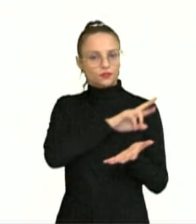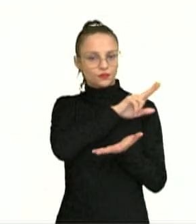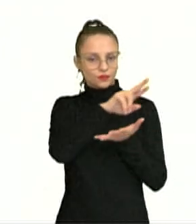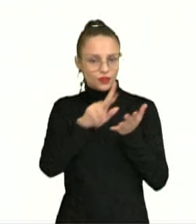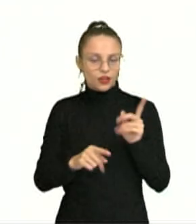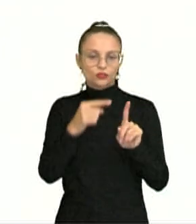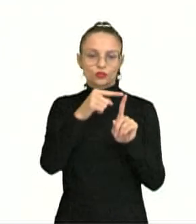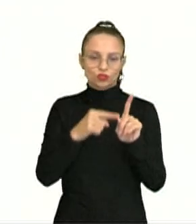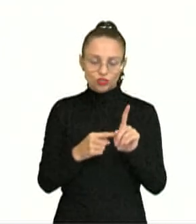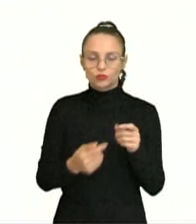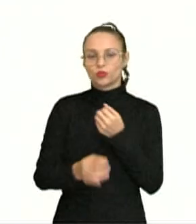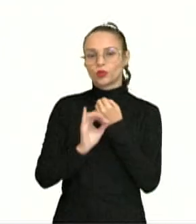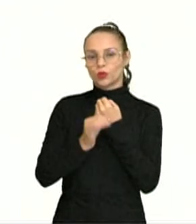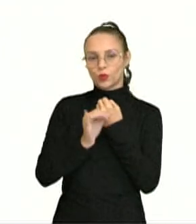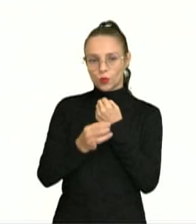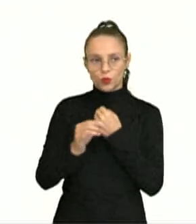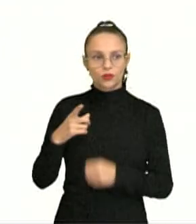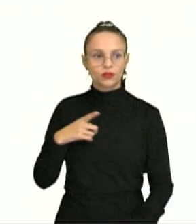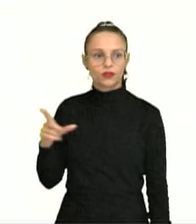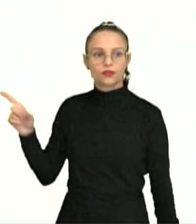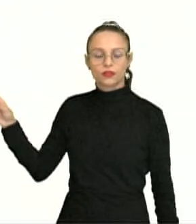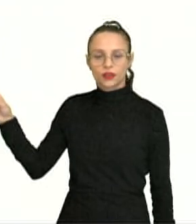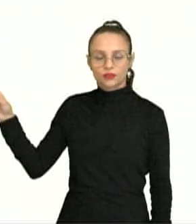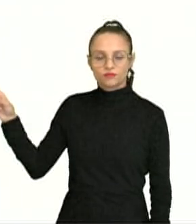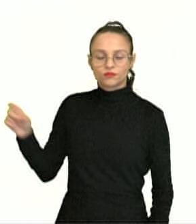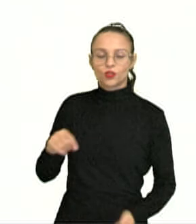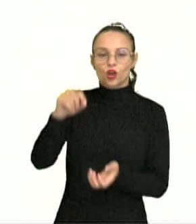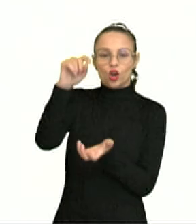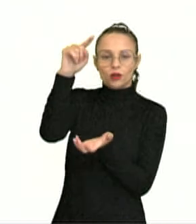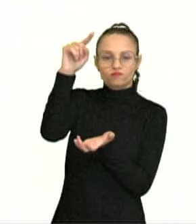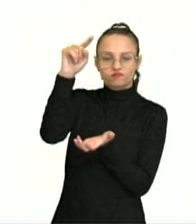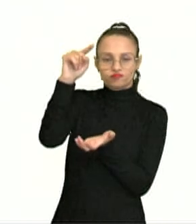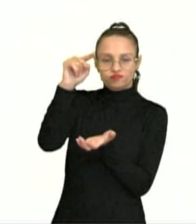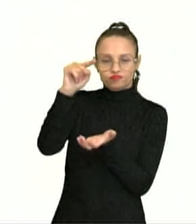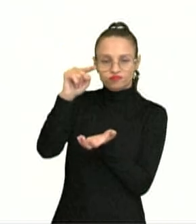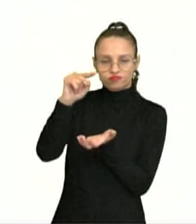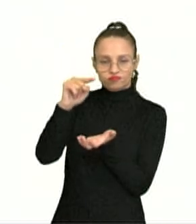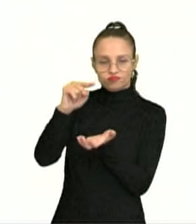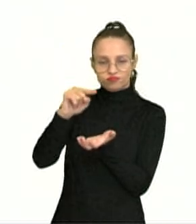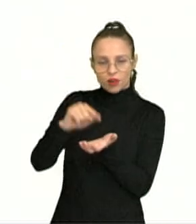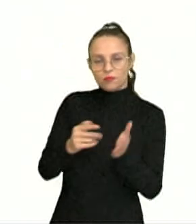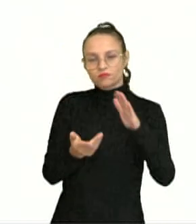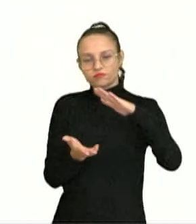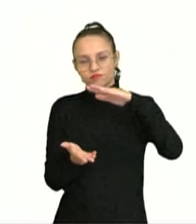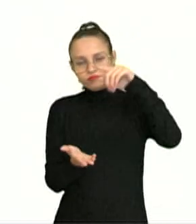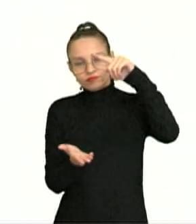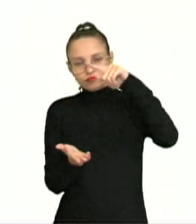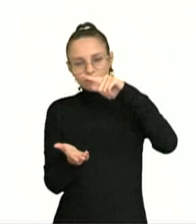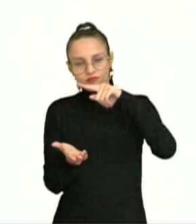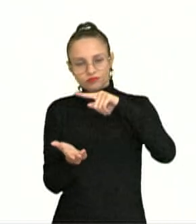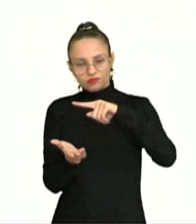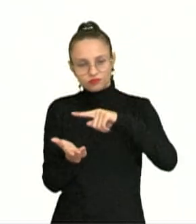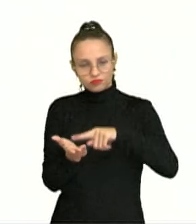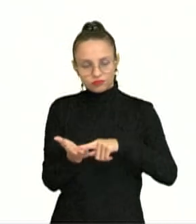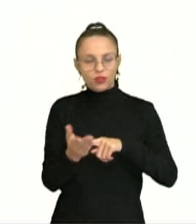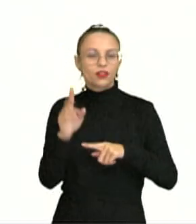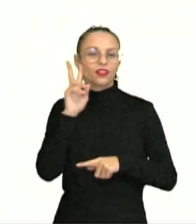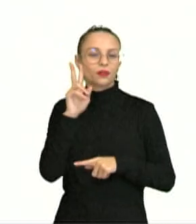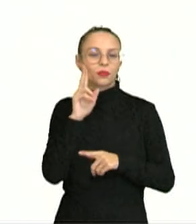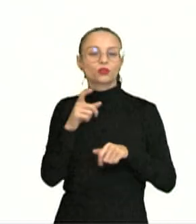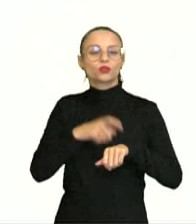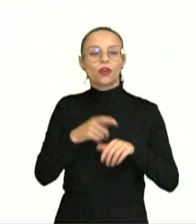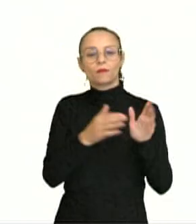tipos de crônica, né? Aqui é uma ampulheta, lembrando o tempo, né, na nossa iconografia, por isso.